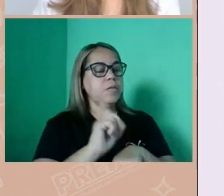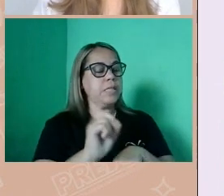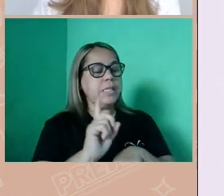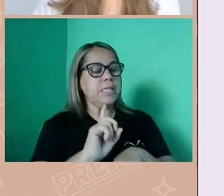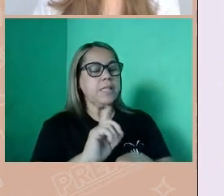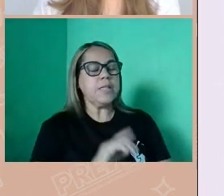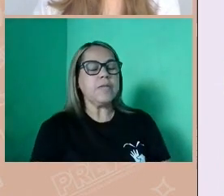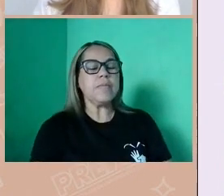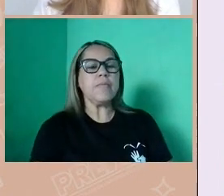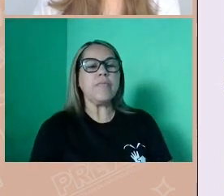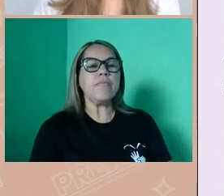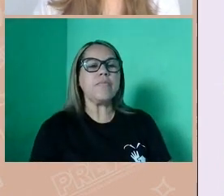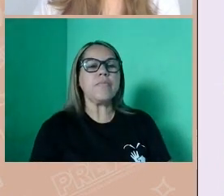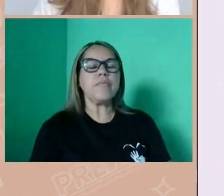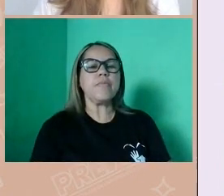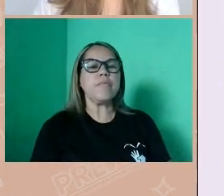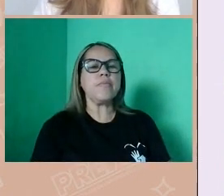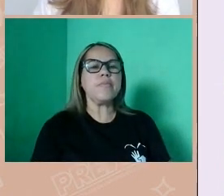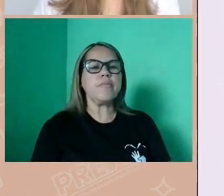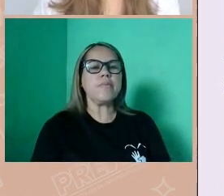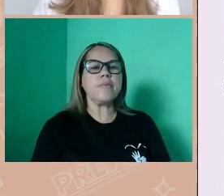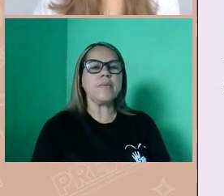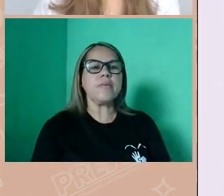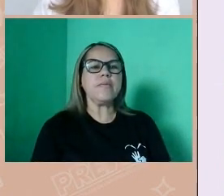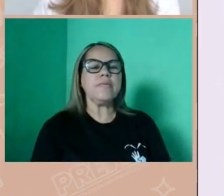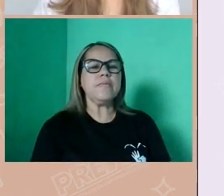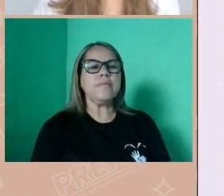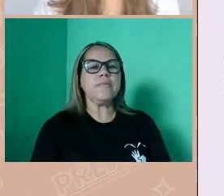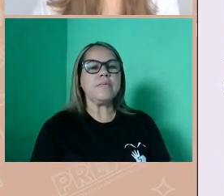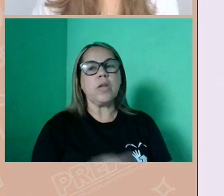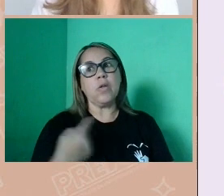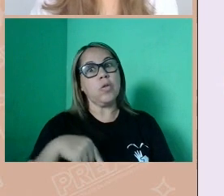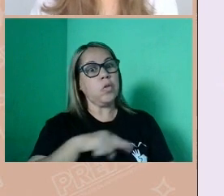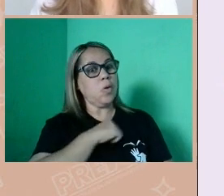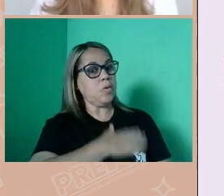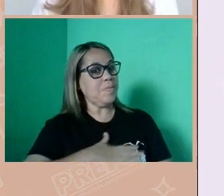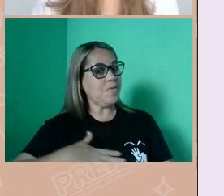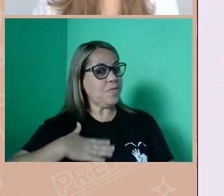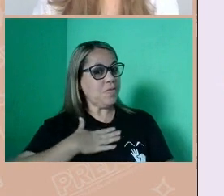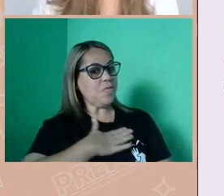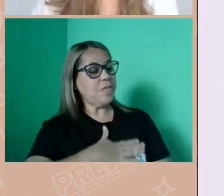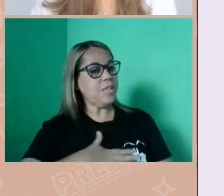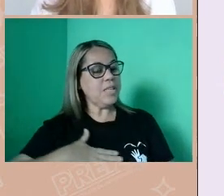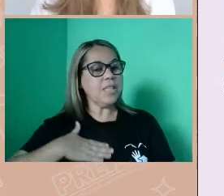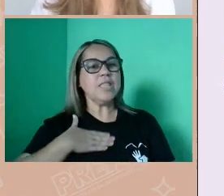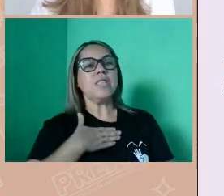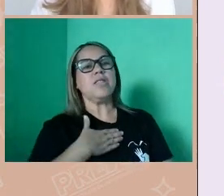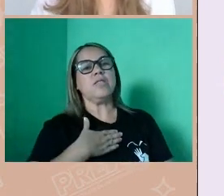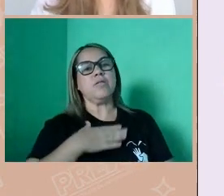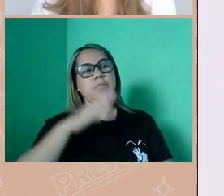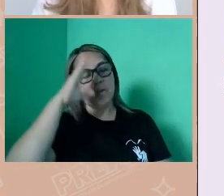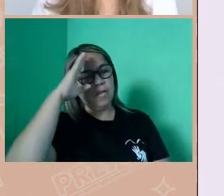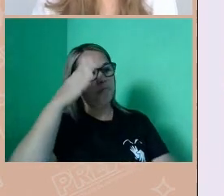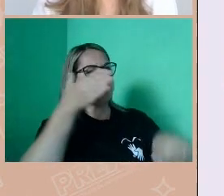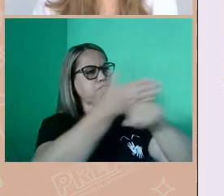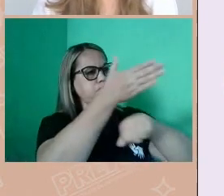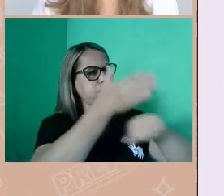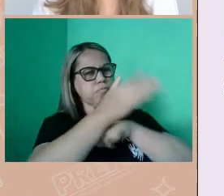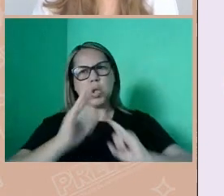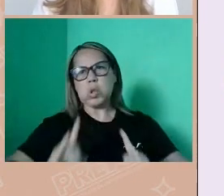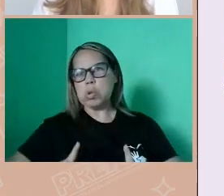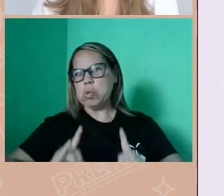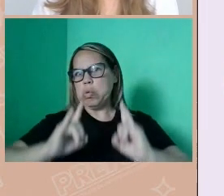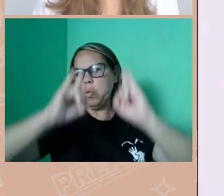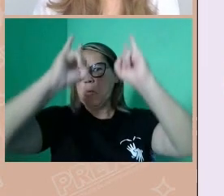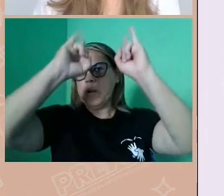estamos felizes por eles entrarem nos prédios ou seja por eles invadirem os prédios pra dominar né